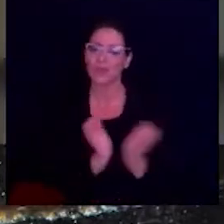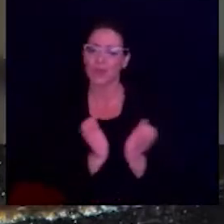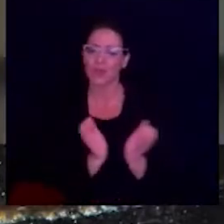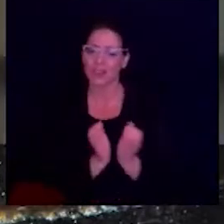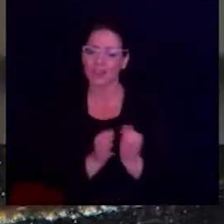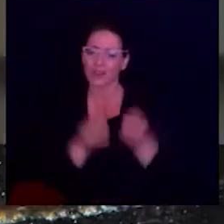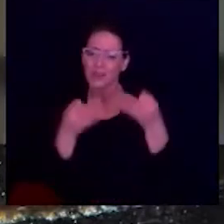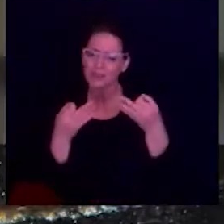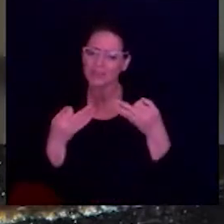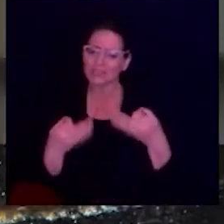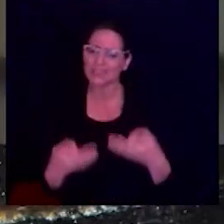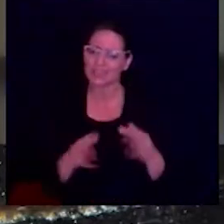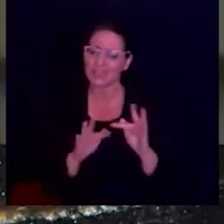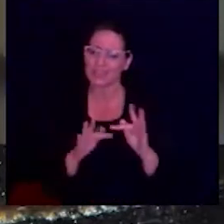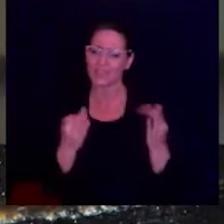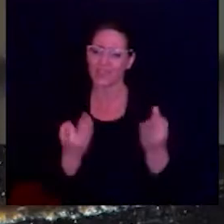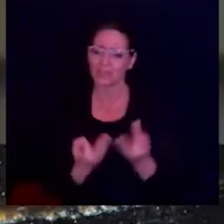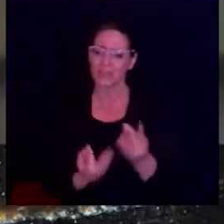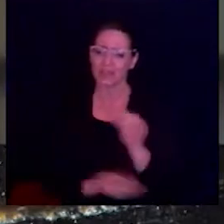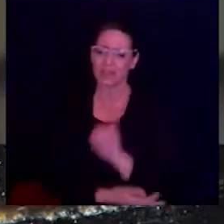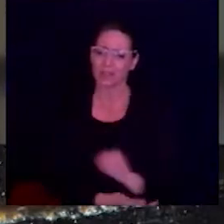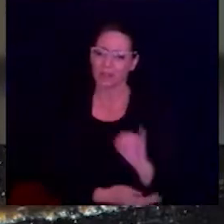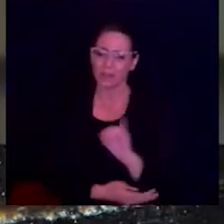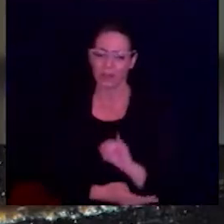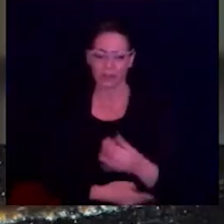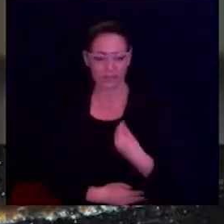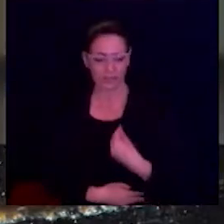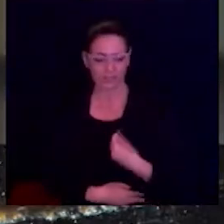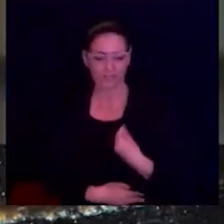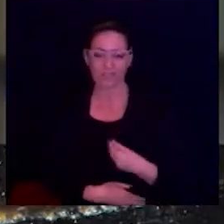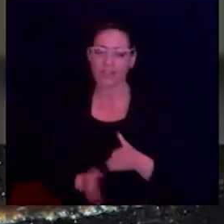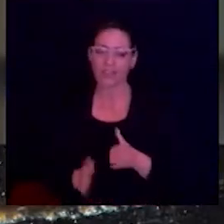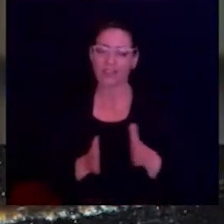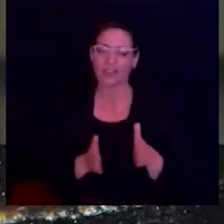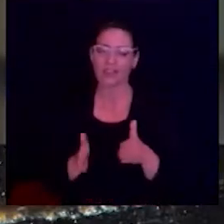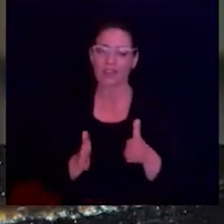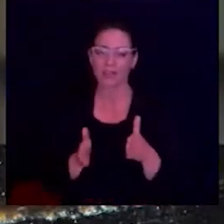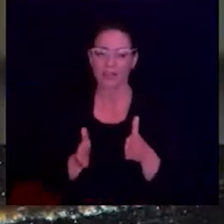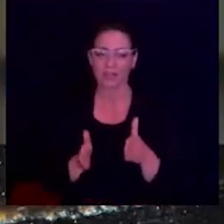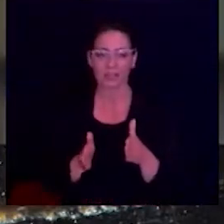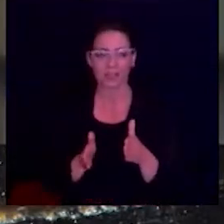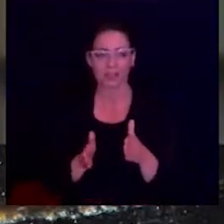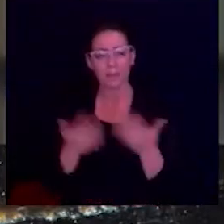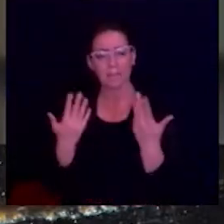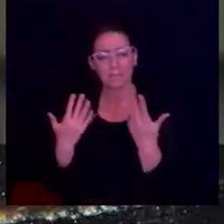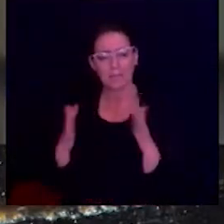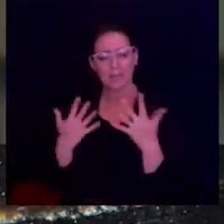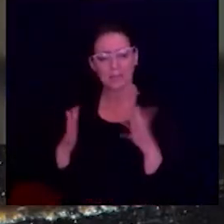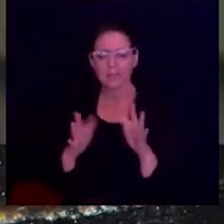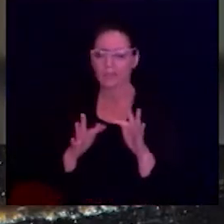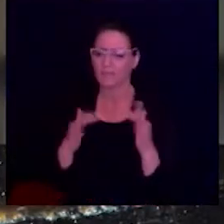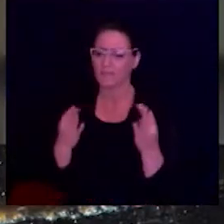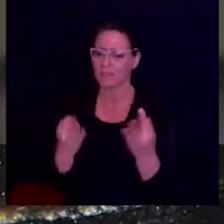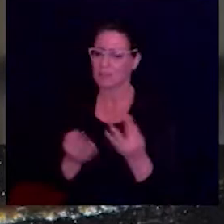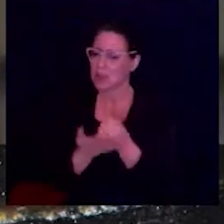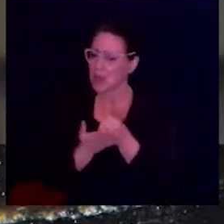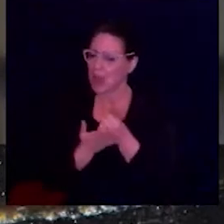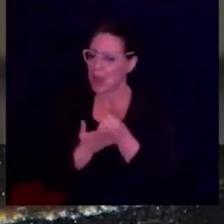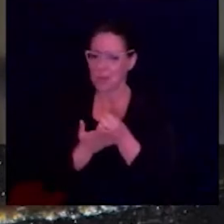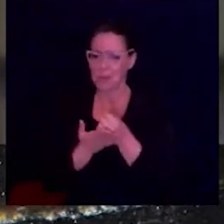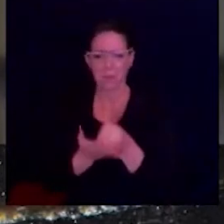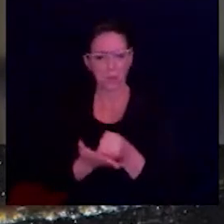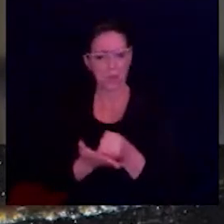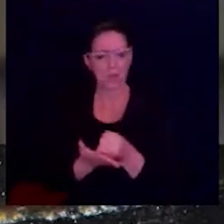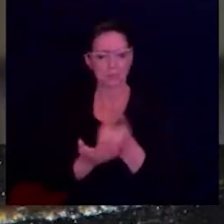seus familiares tão importantes nessa jornada. Parabenizo a família que esteve por trás deste aluno, bem